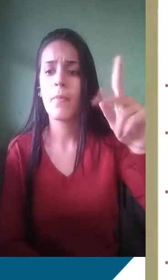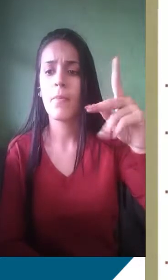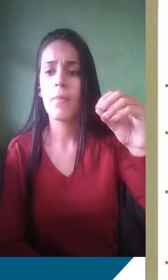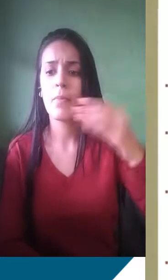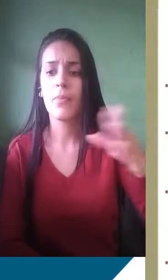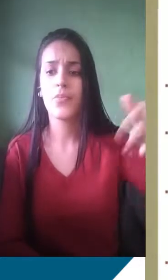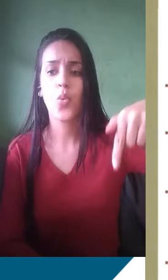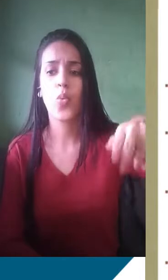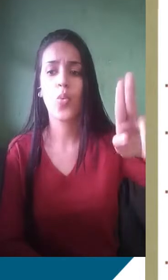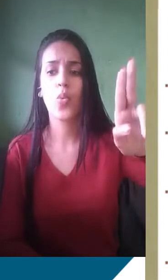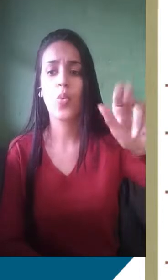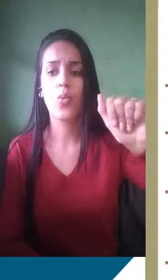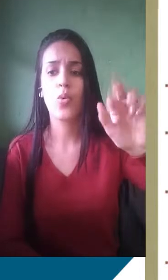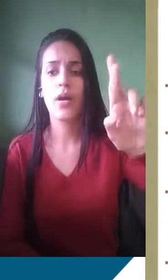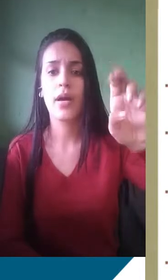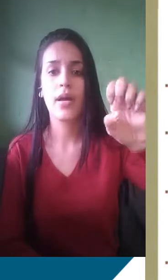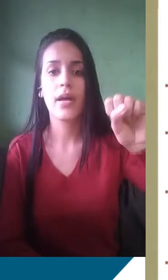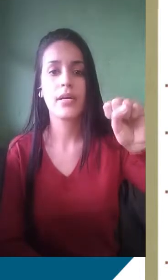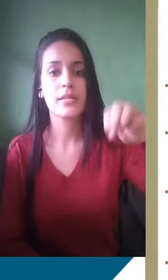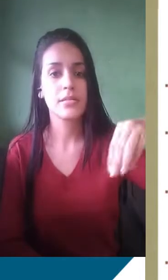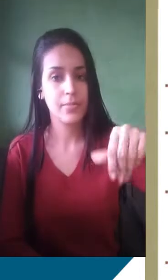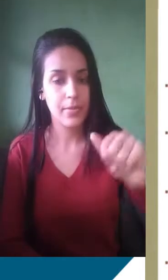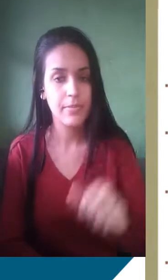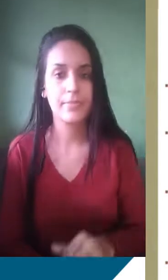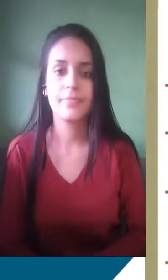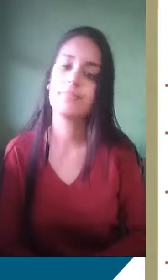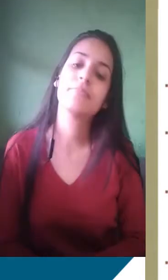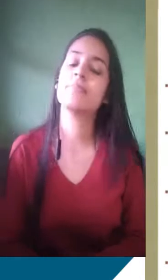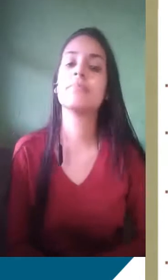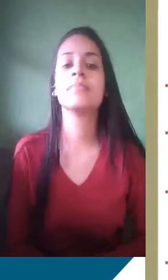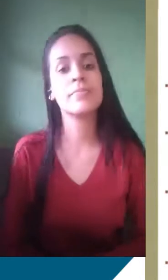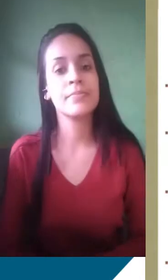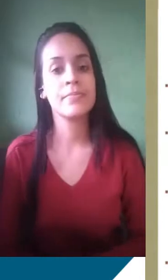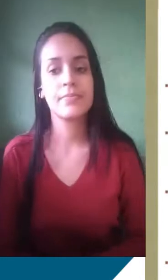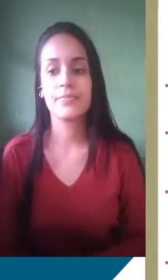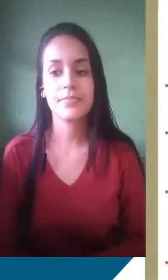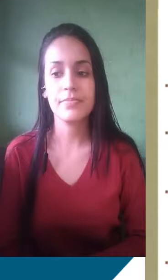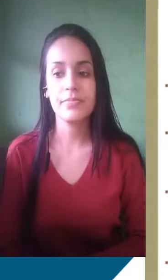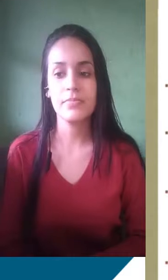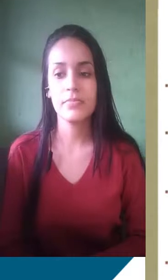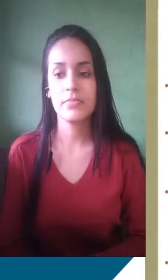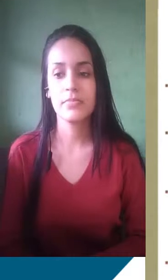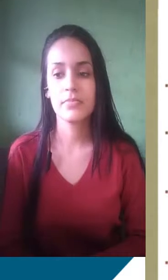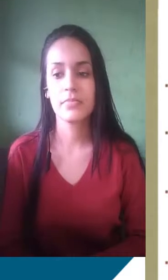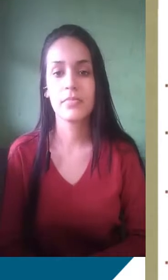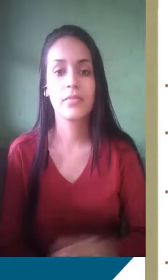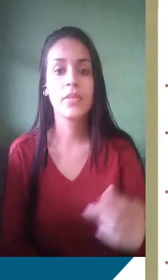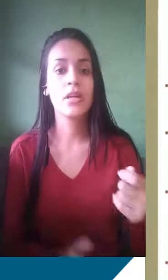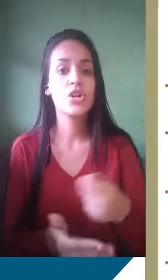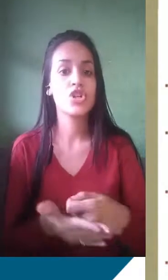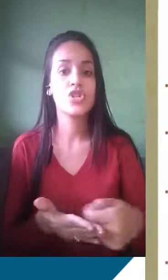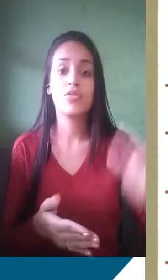Rio de Janeiro, e em volume em 1915. O protagonista é o Major